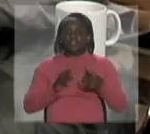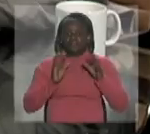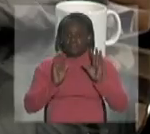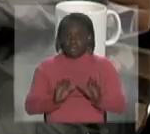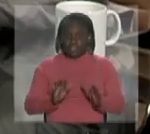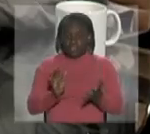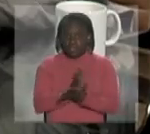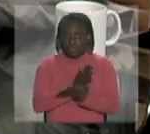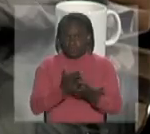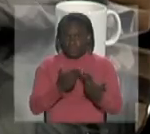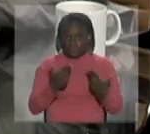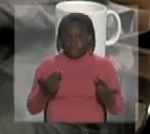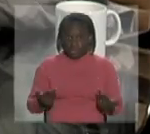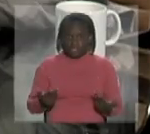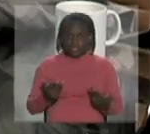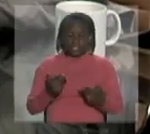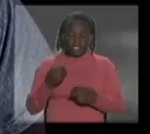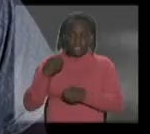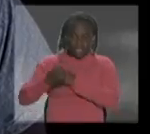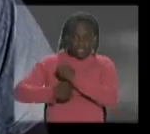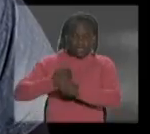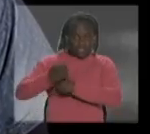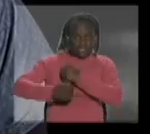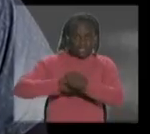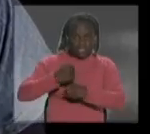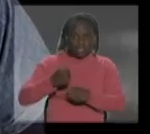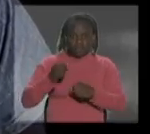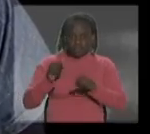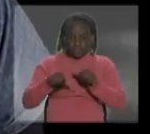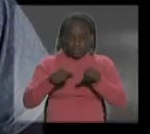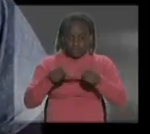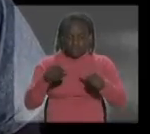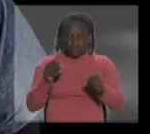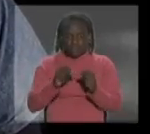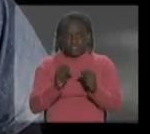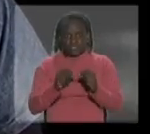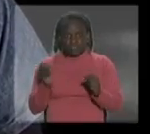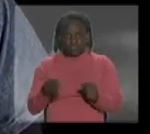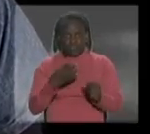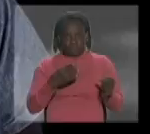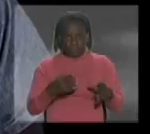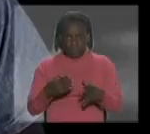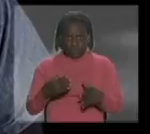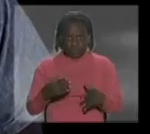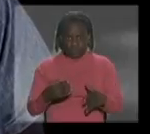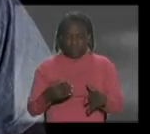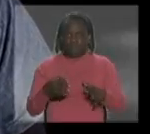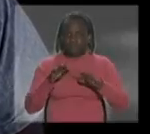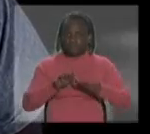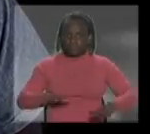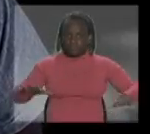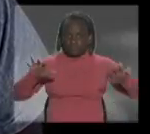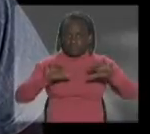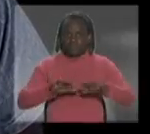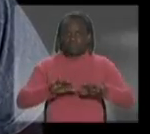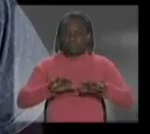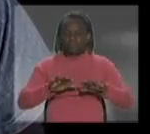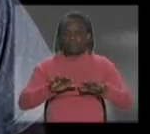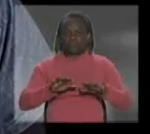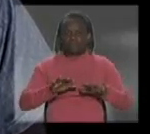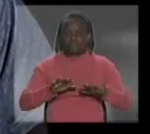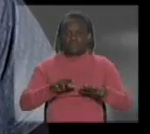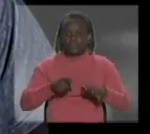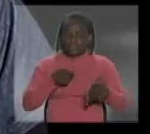Algumas coisas, né, ao longo desses últimos anos, elas foram construídas, né, no âmbito tanto